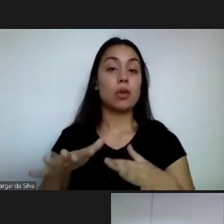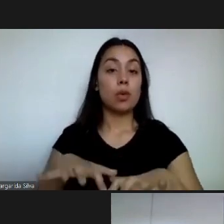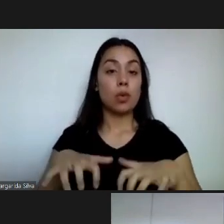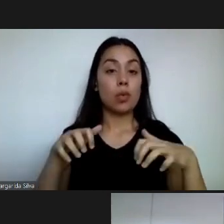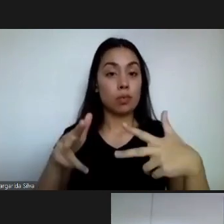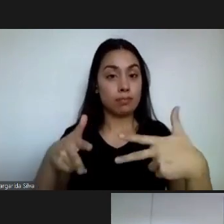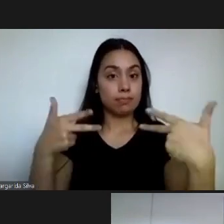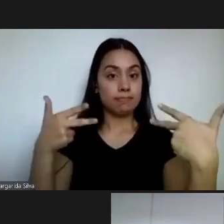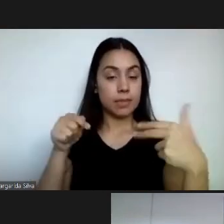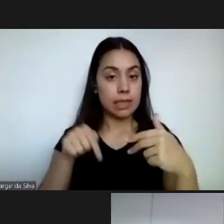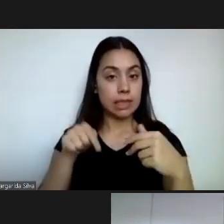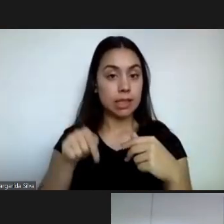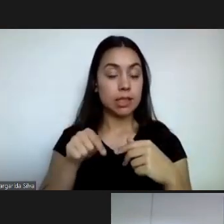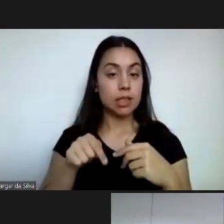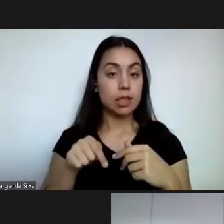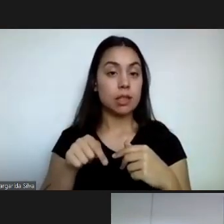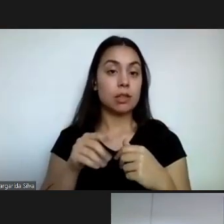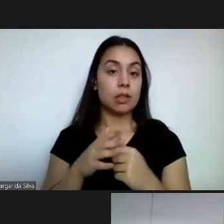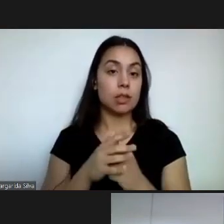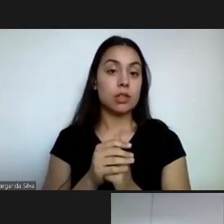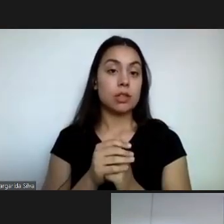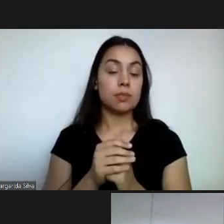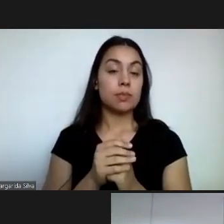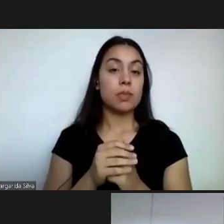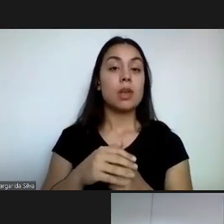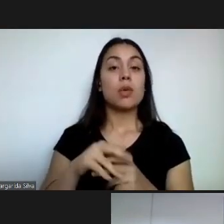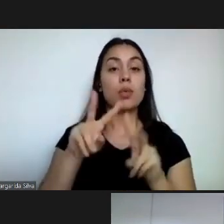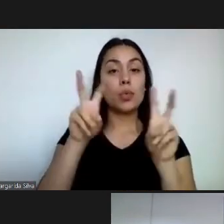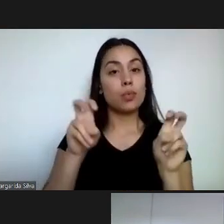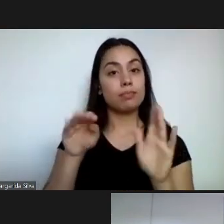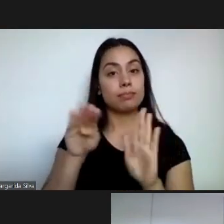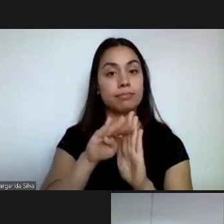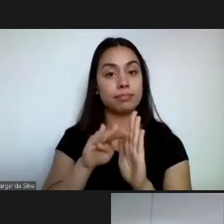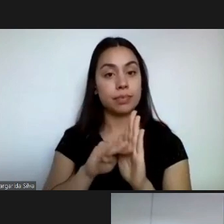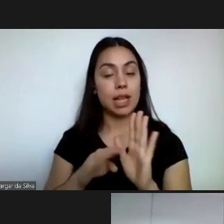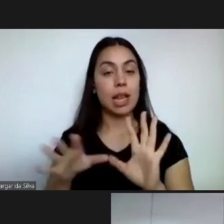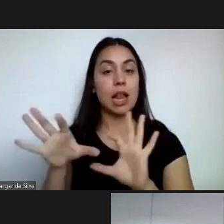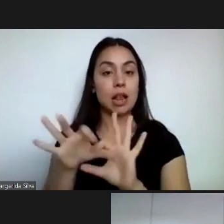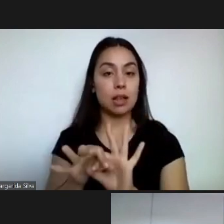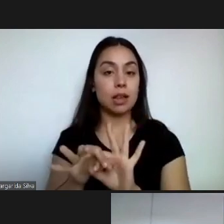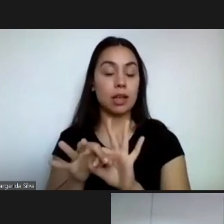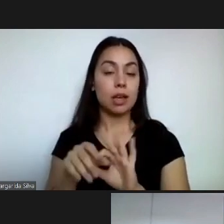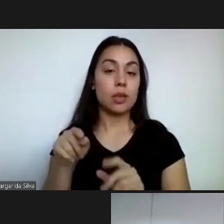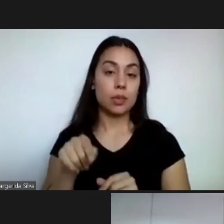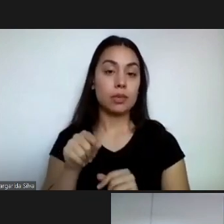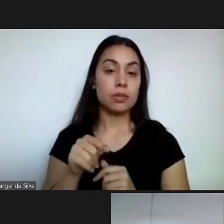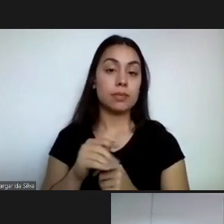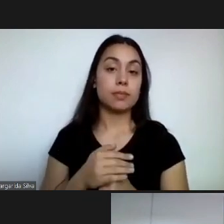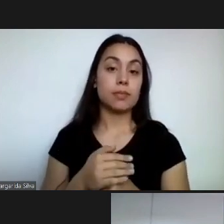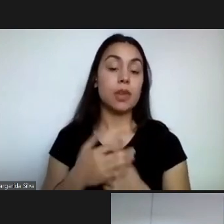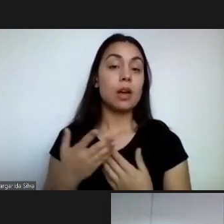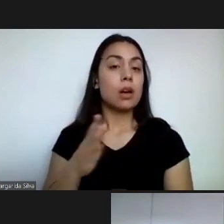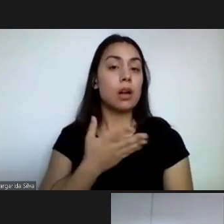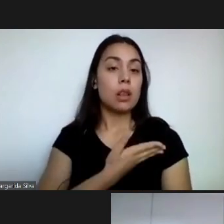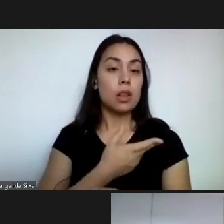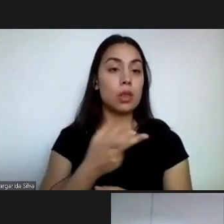de um ciclo, portanto, haverá ainda outros sobre esta questão, mas hoje temos aqui, portanto, a doutora Maria